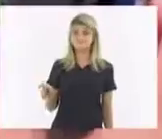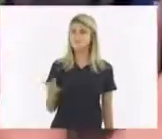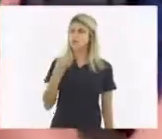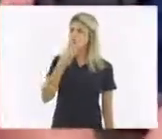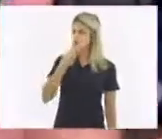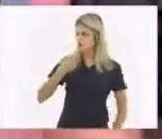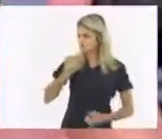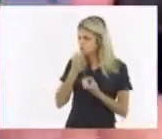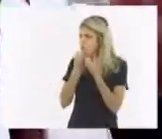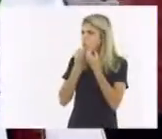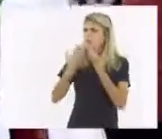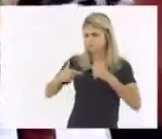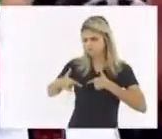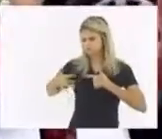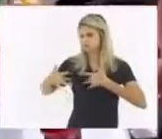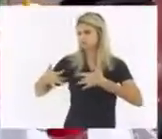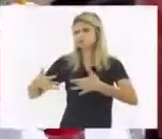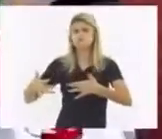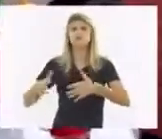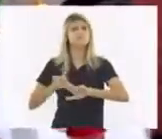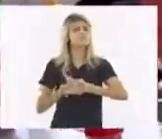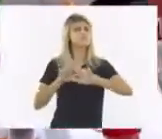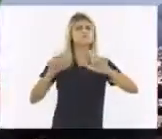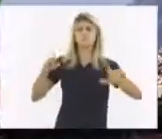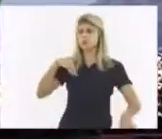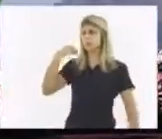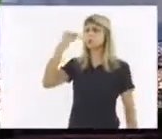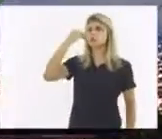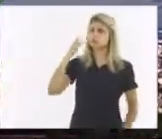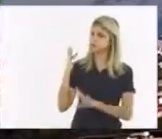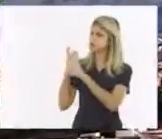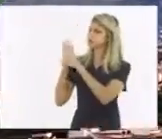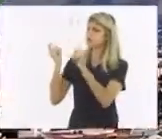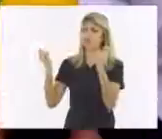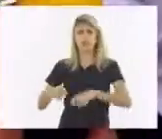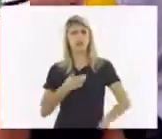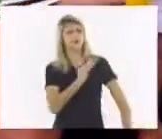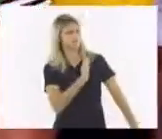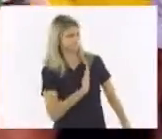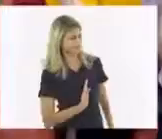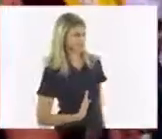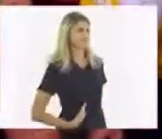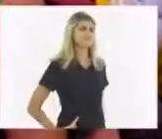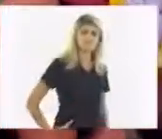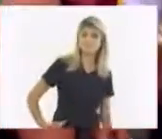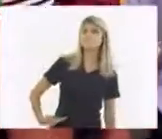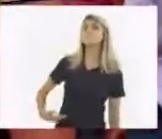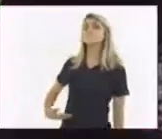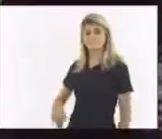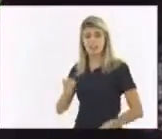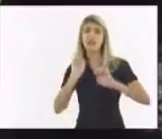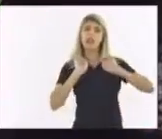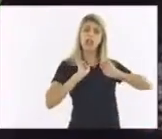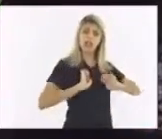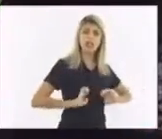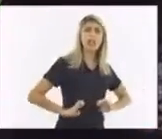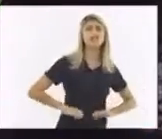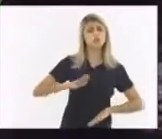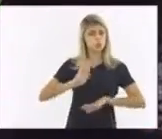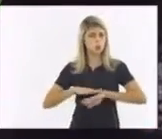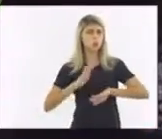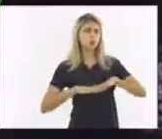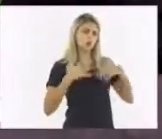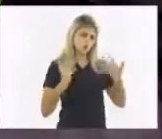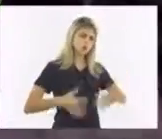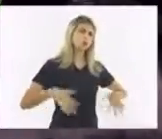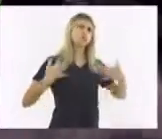de bem, diferenciado, preparado para governar. Traz a bagagem moral e coragem pra botar o